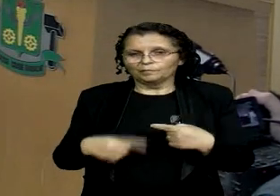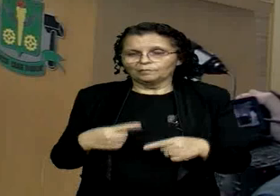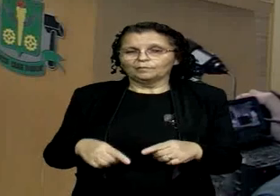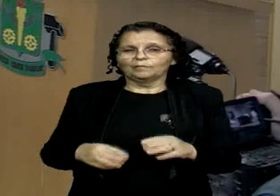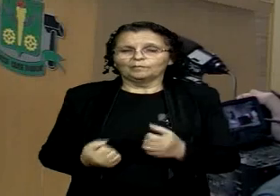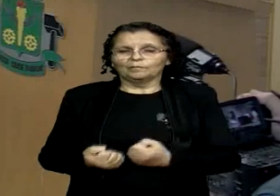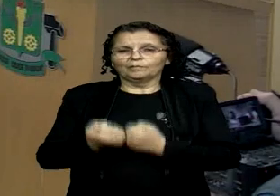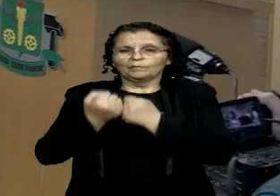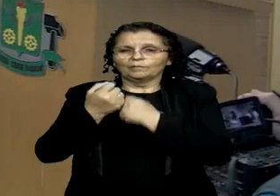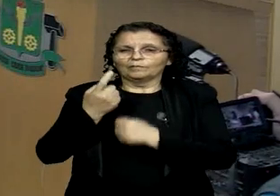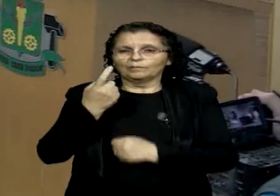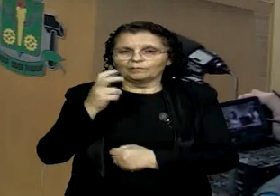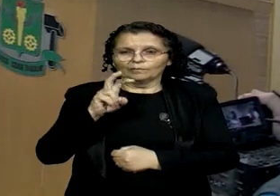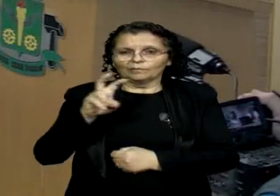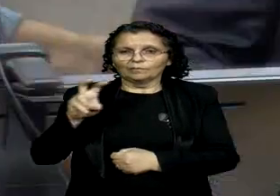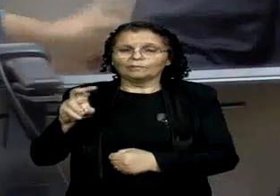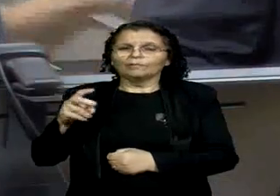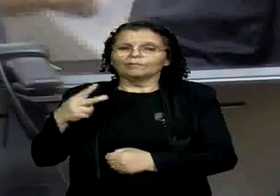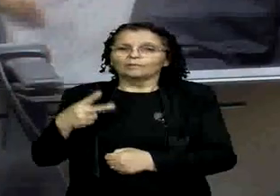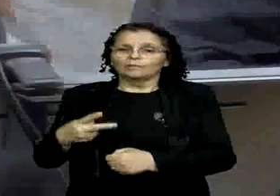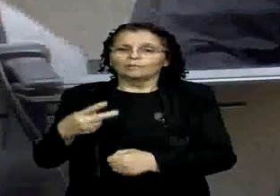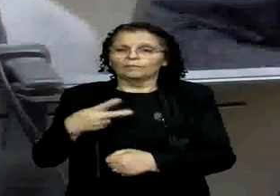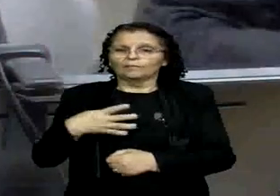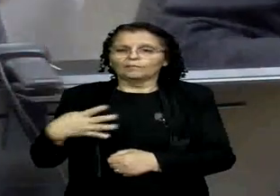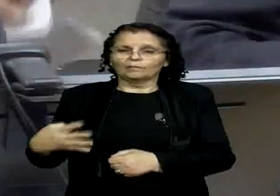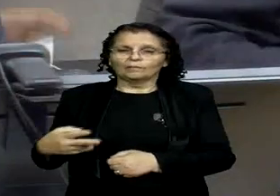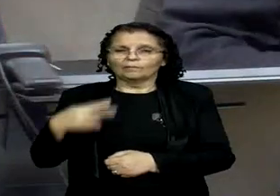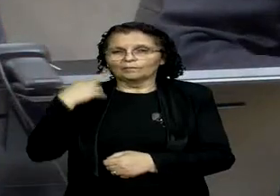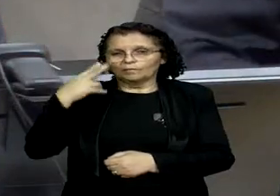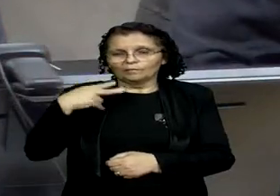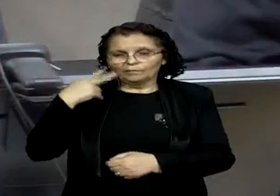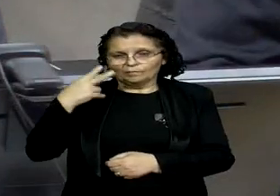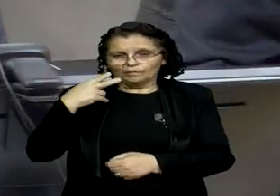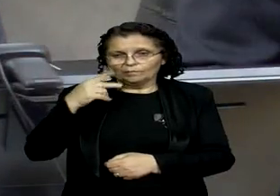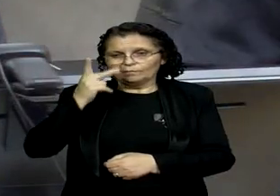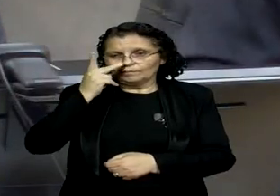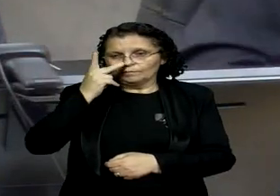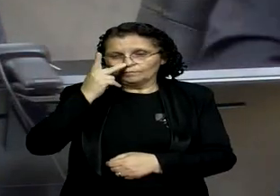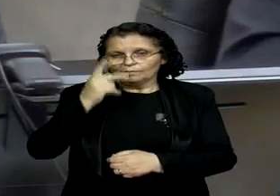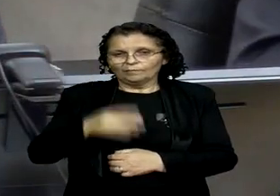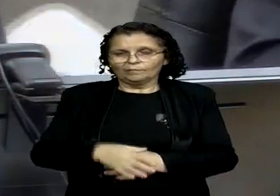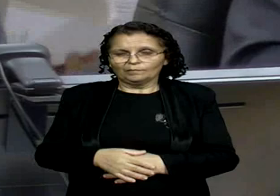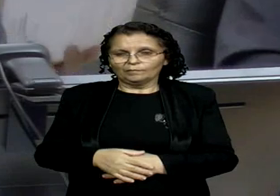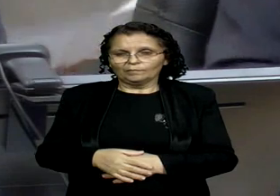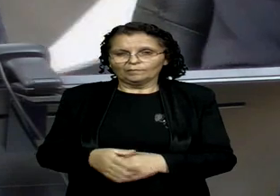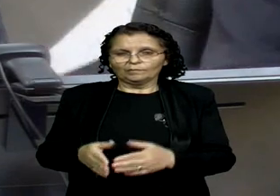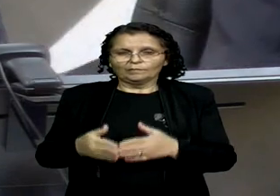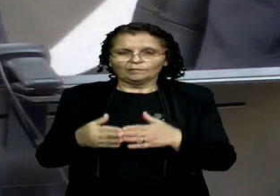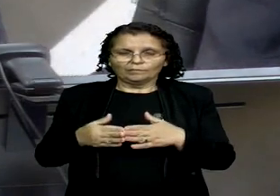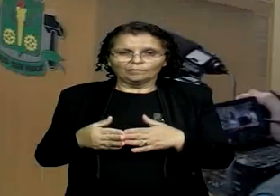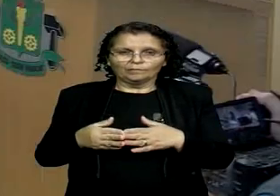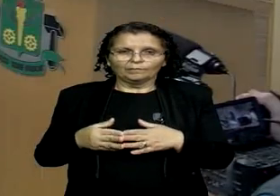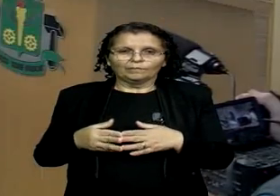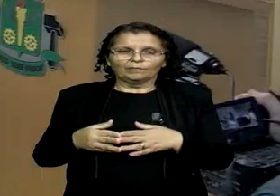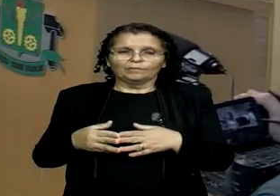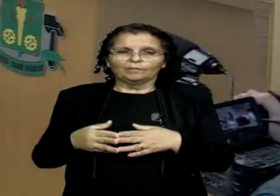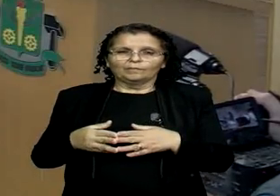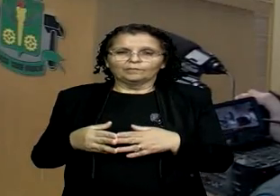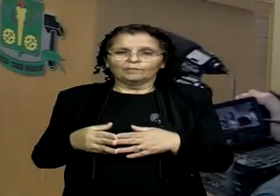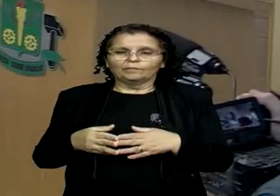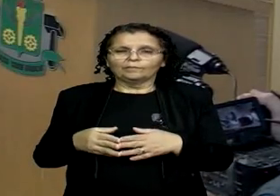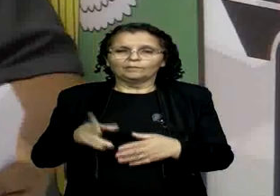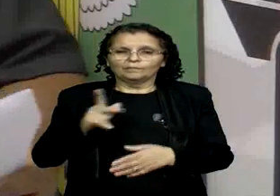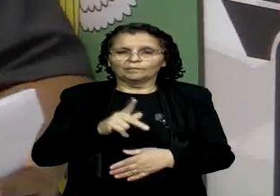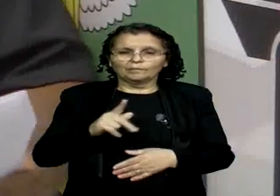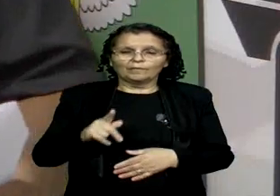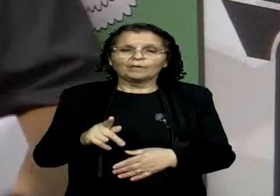apoio 152 de 2024, do nobre vereador Pelé da Cândida. Questão de ordem, senhor presidente. Questão de ordem, nobre vereador Pelé.